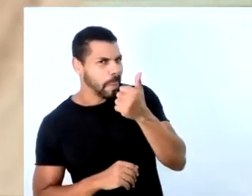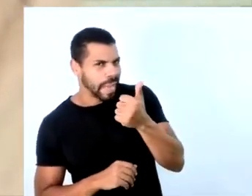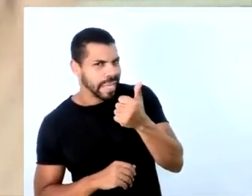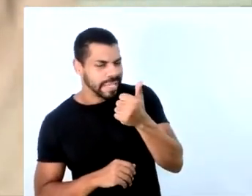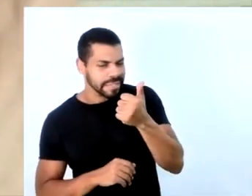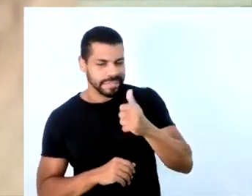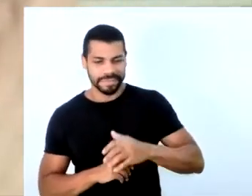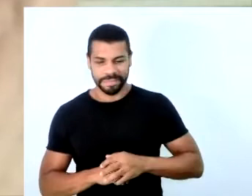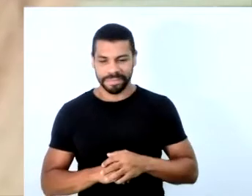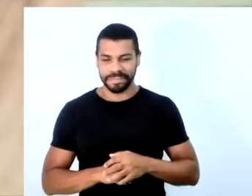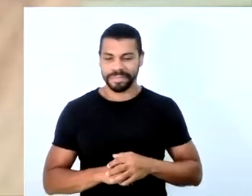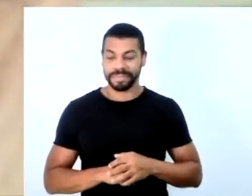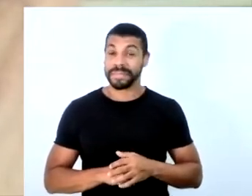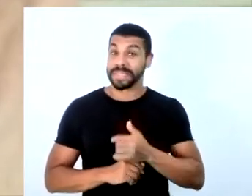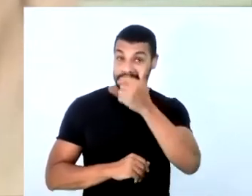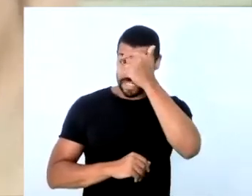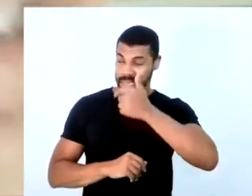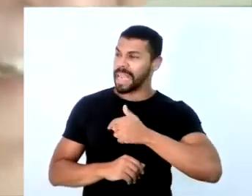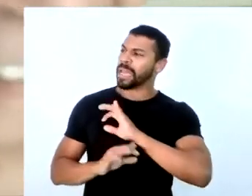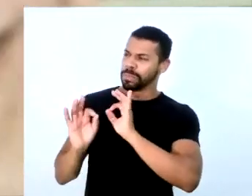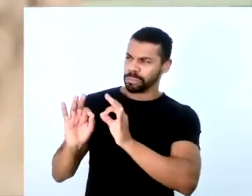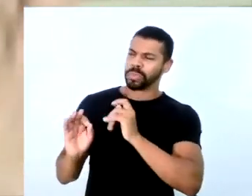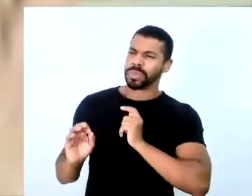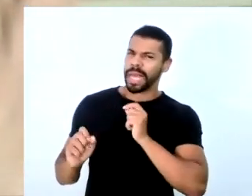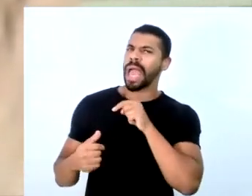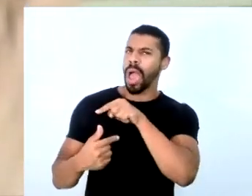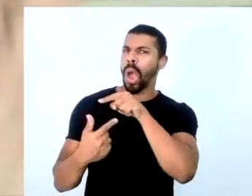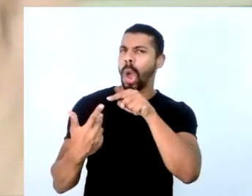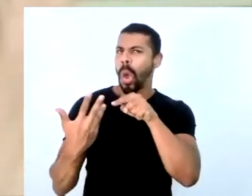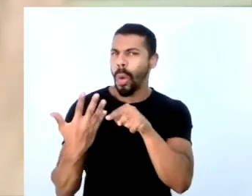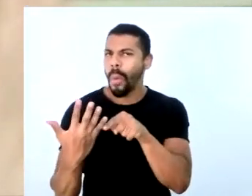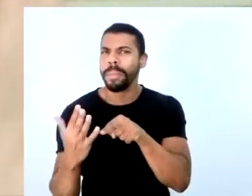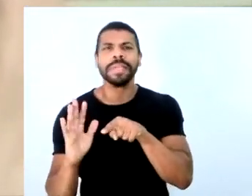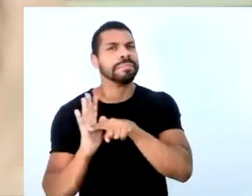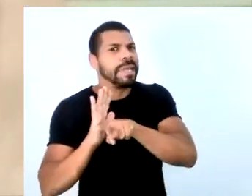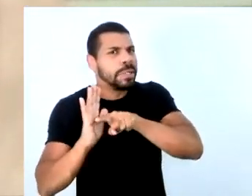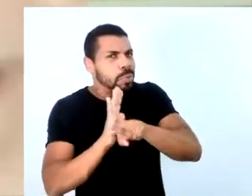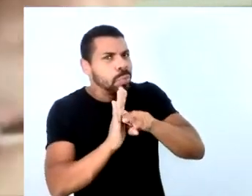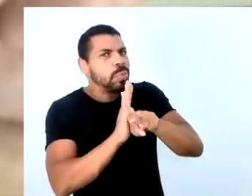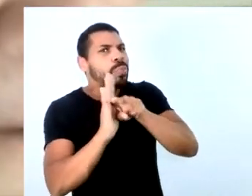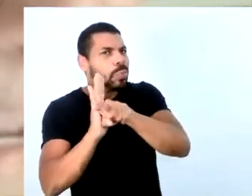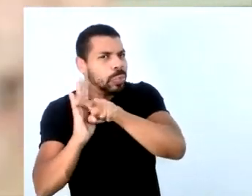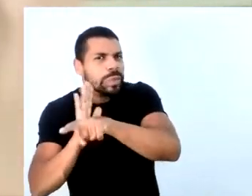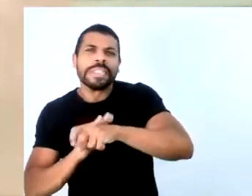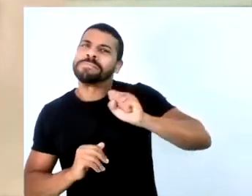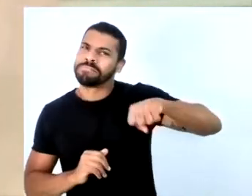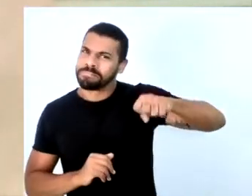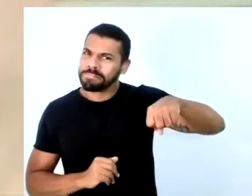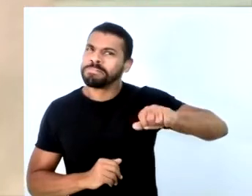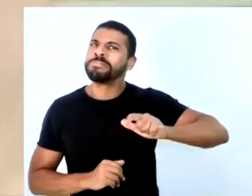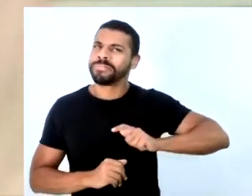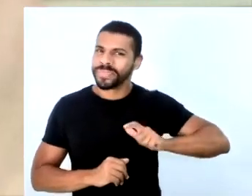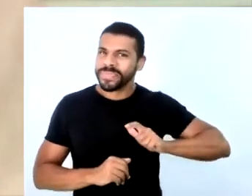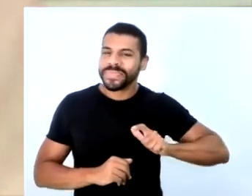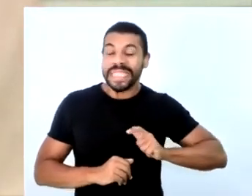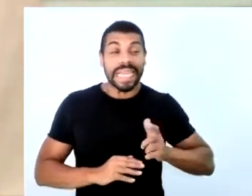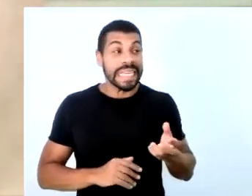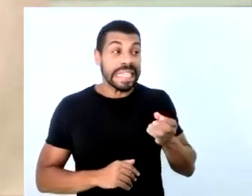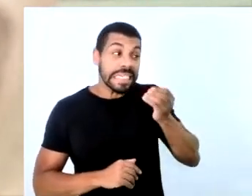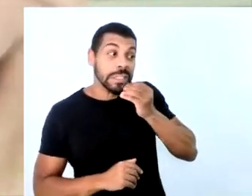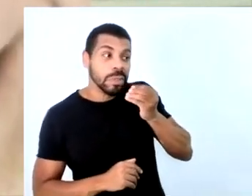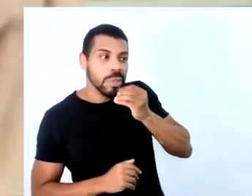Olá, tudo bom, Natara? Tudo. Tudo certo. Eu peguei aqui algumas perguntas, eu próprio